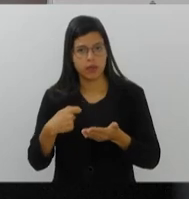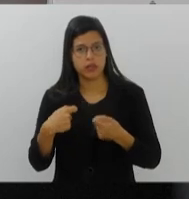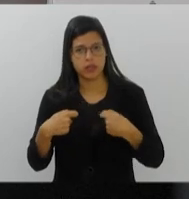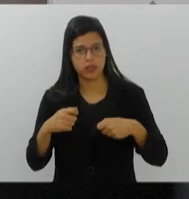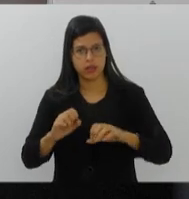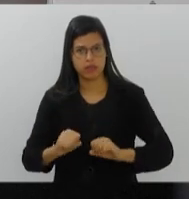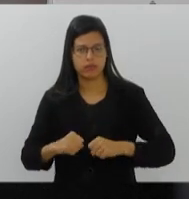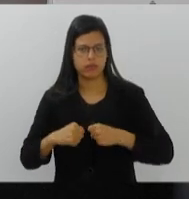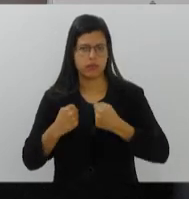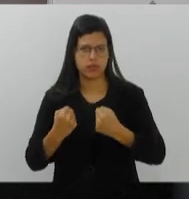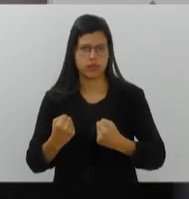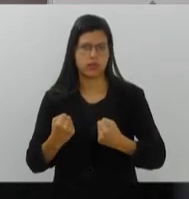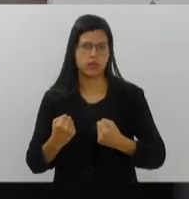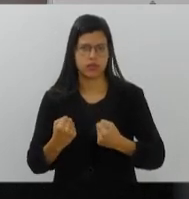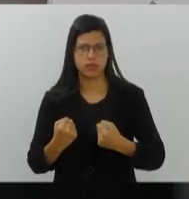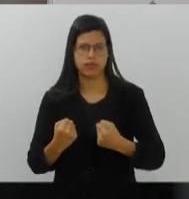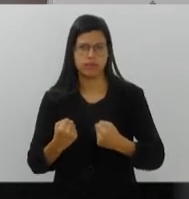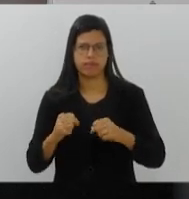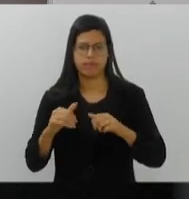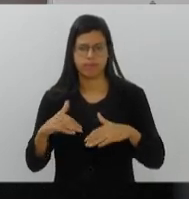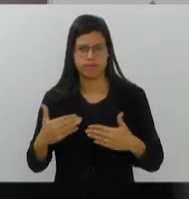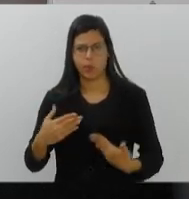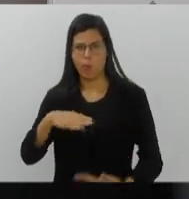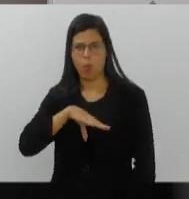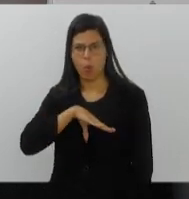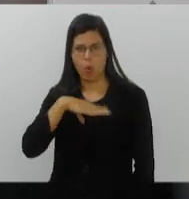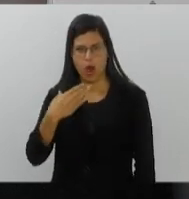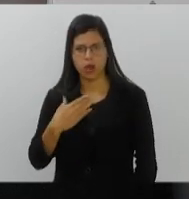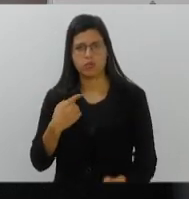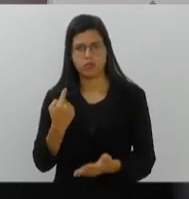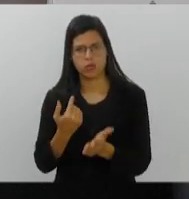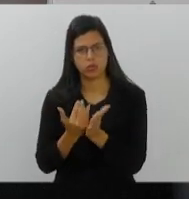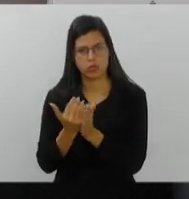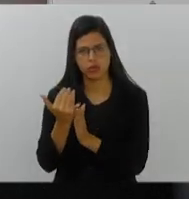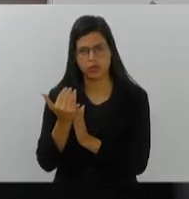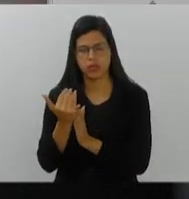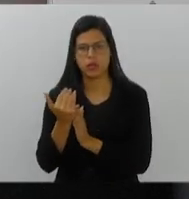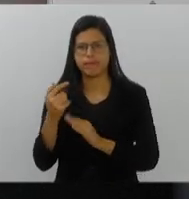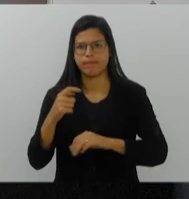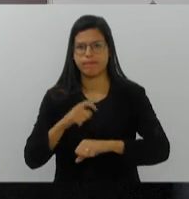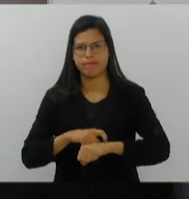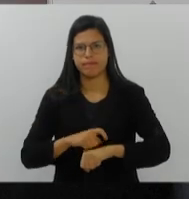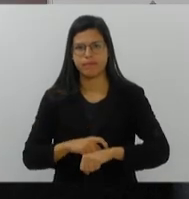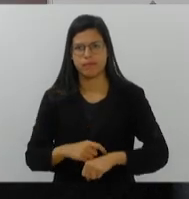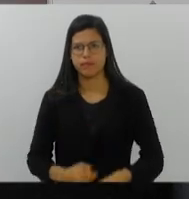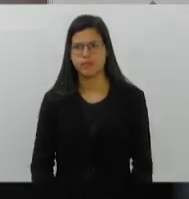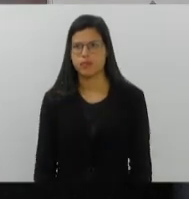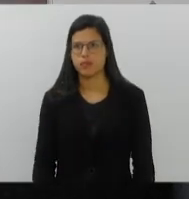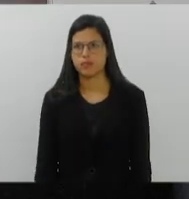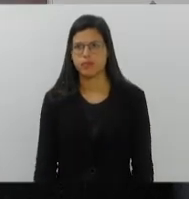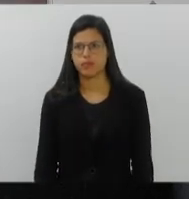enfrentada. Então, com muita coragem, nós vamos dar início, então, nesse momento.